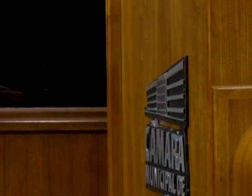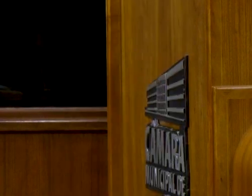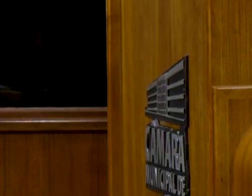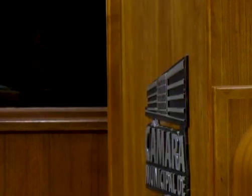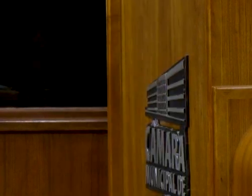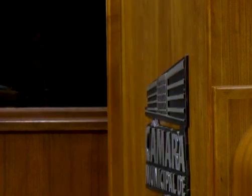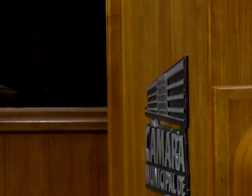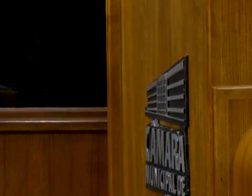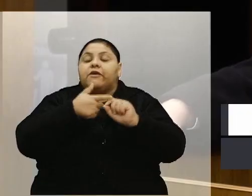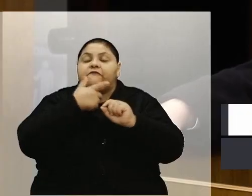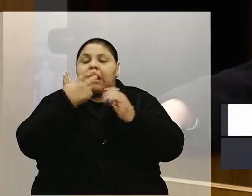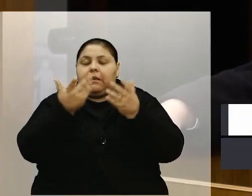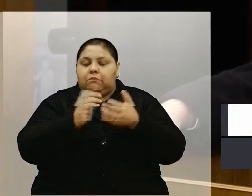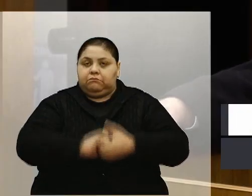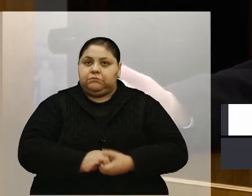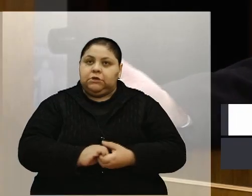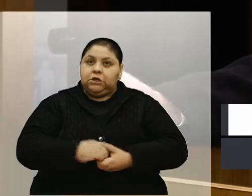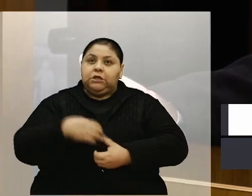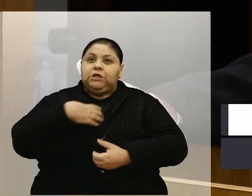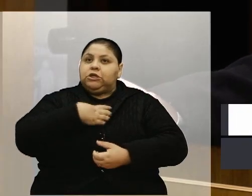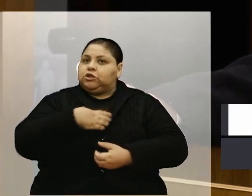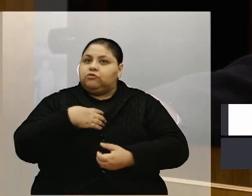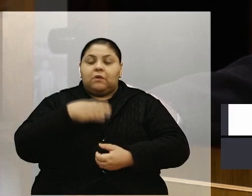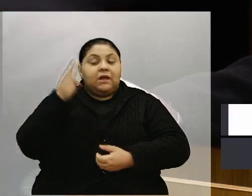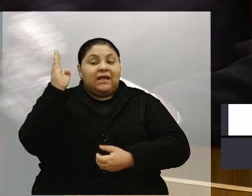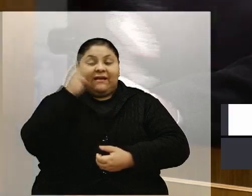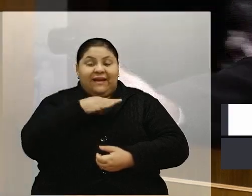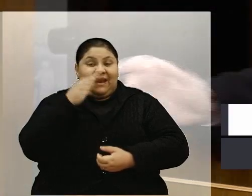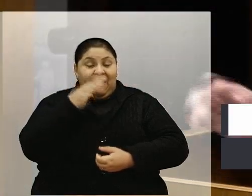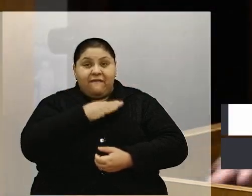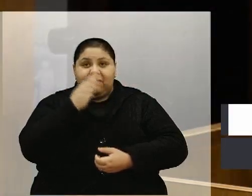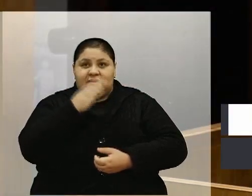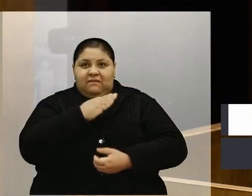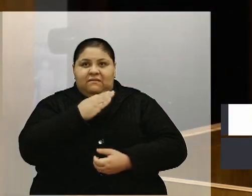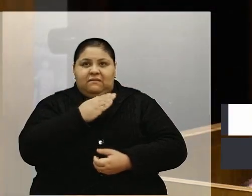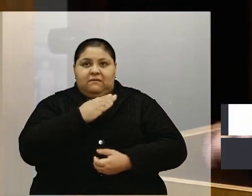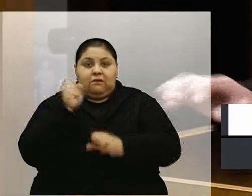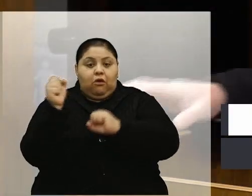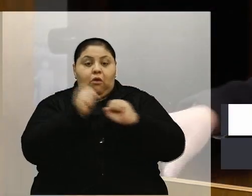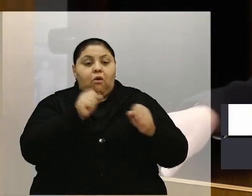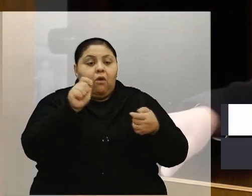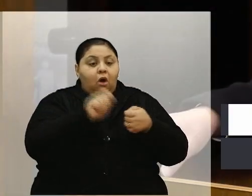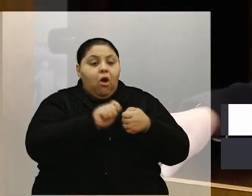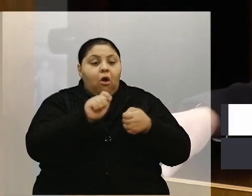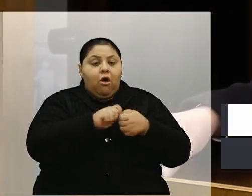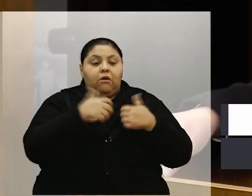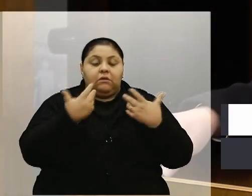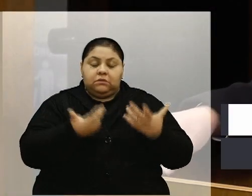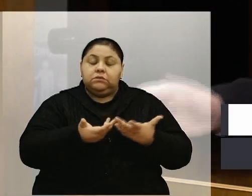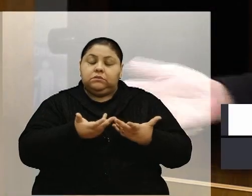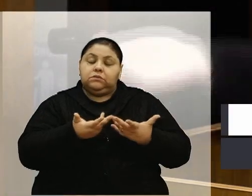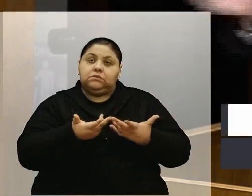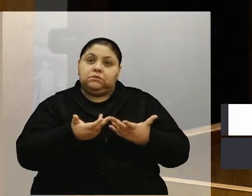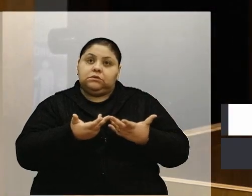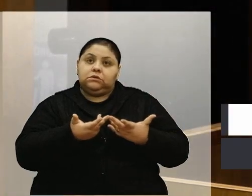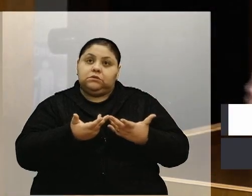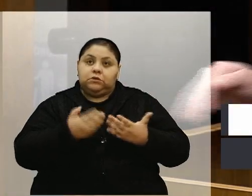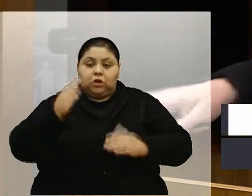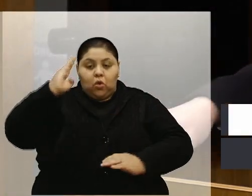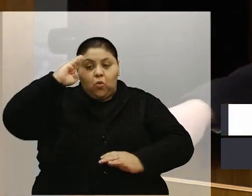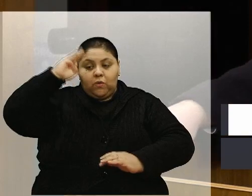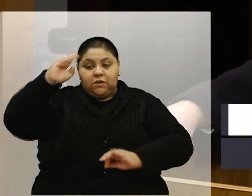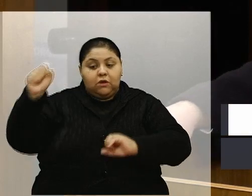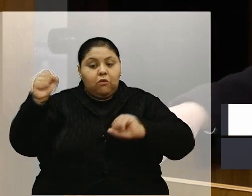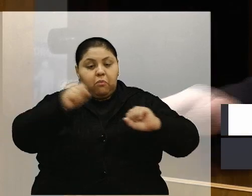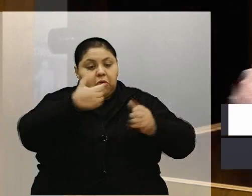escoamento da produção. De uma maneira emergencial, poder fazer com que o Exército possa